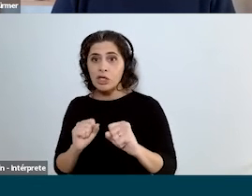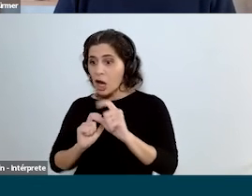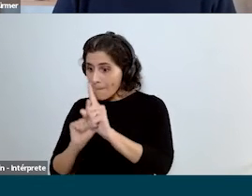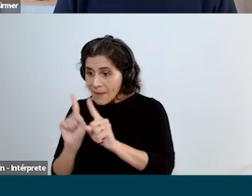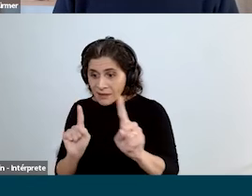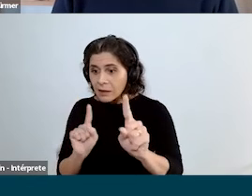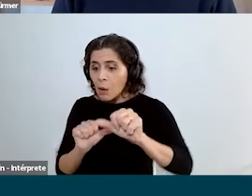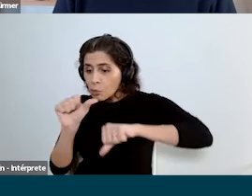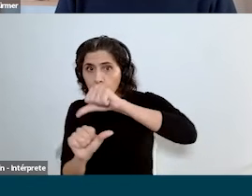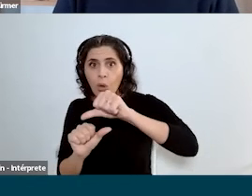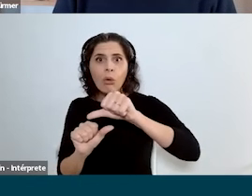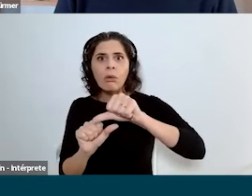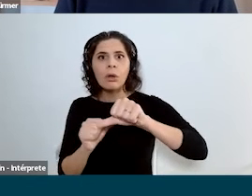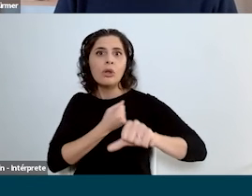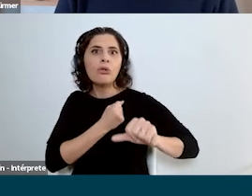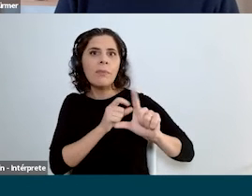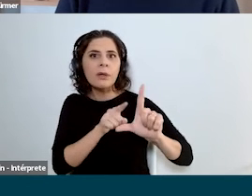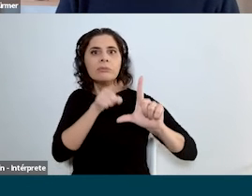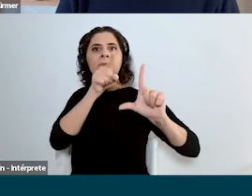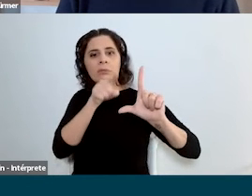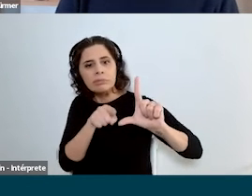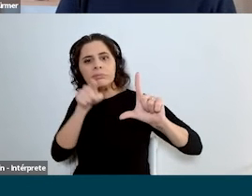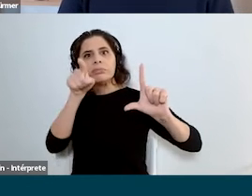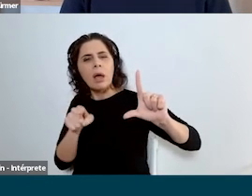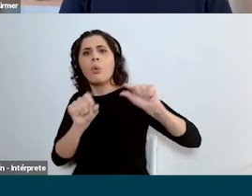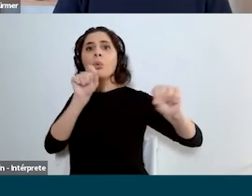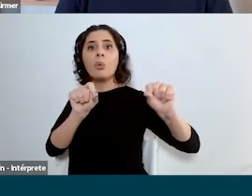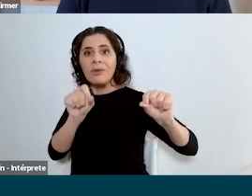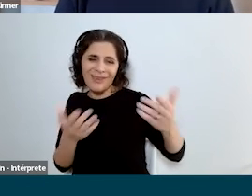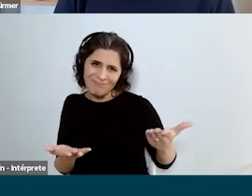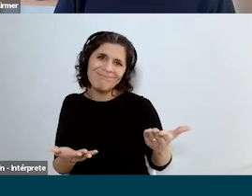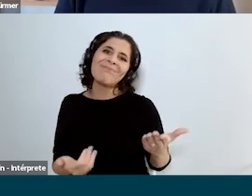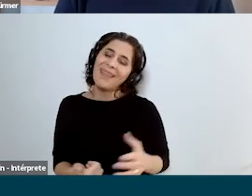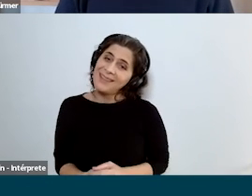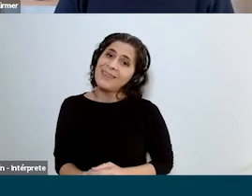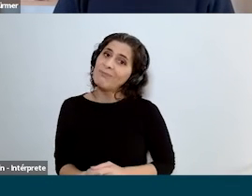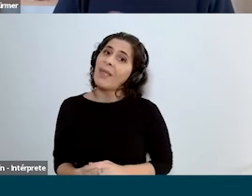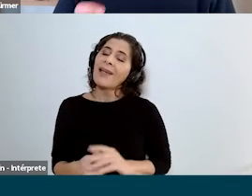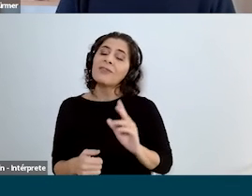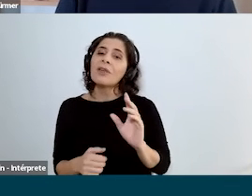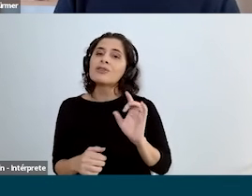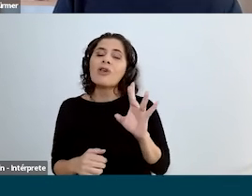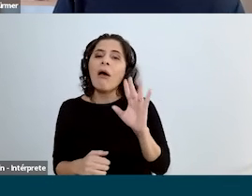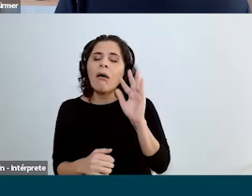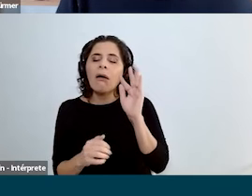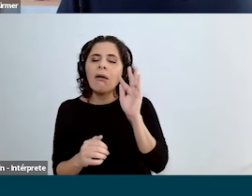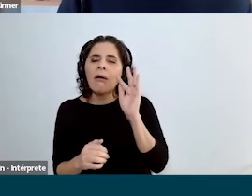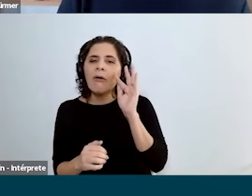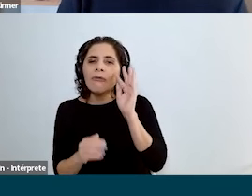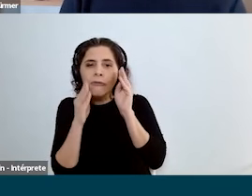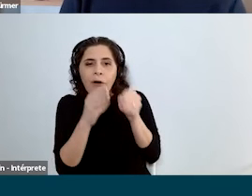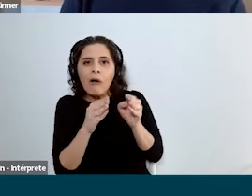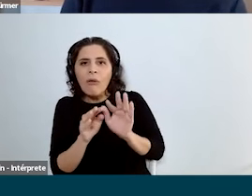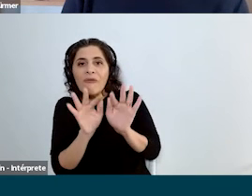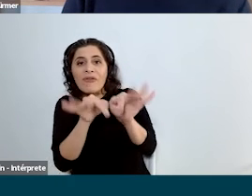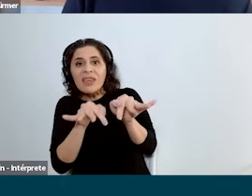entregou mexeu a nossa métrica, funcionou quando entrou no ar. Parece lógico, mas não é tanto. Como eu disse, é muito fácil a gente se perder no delivery, a